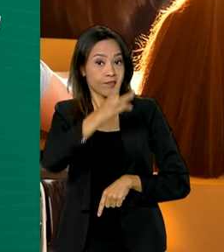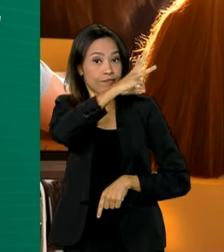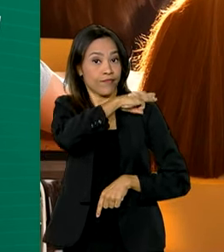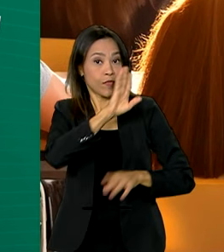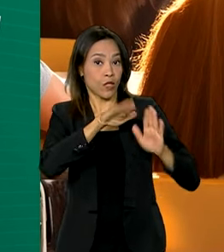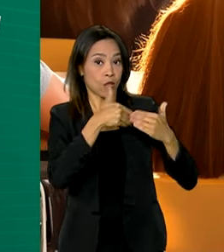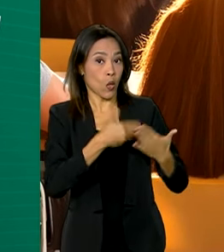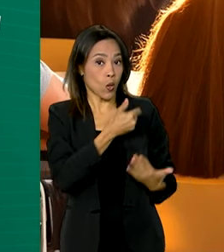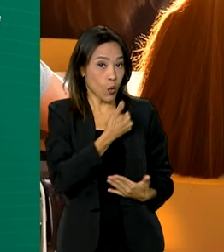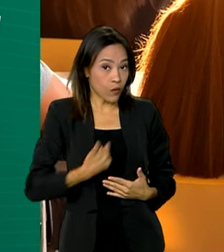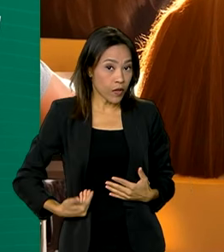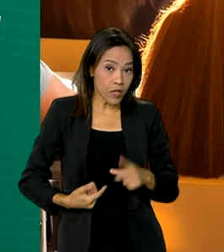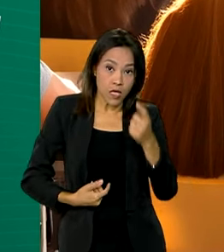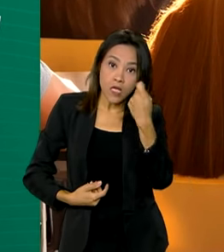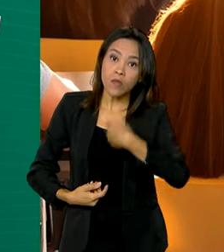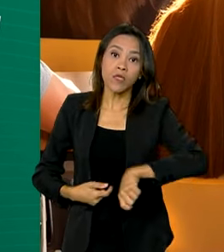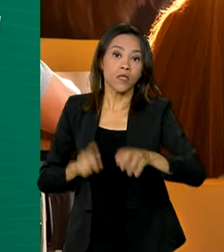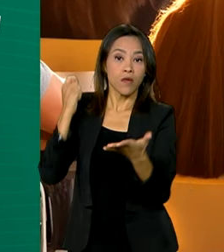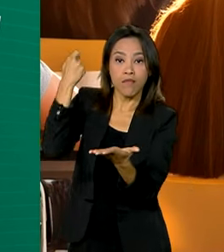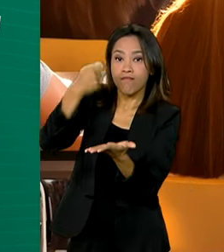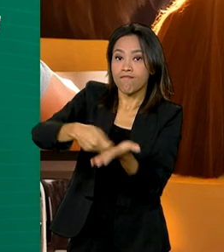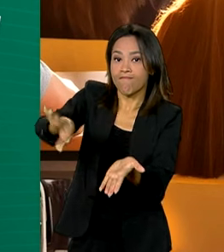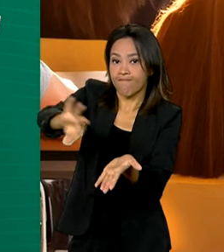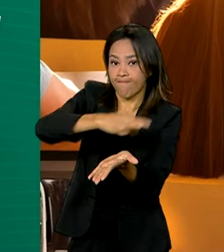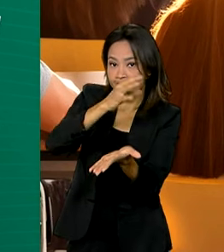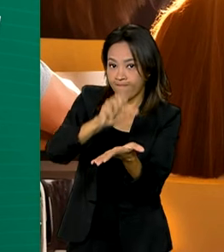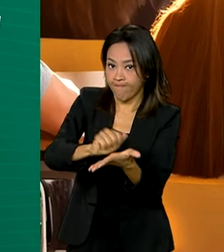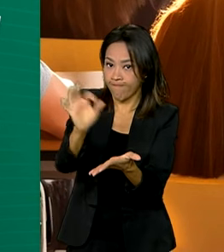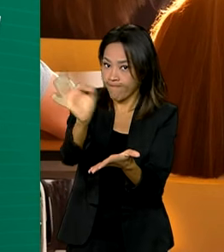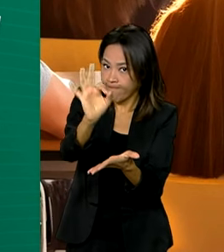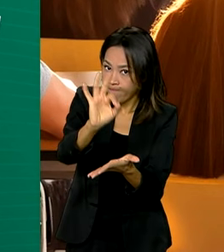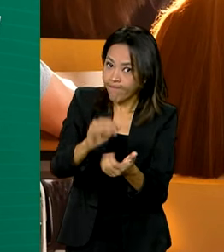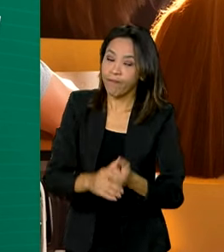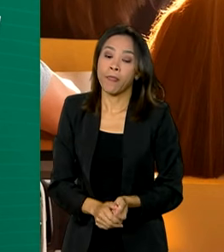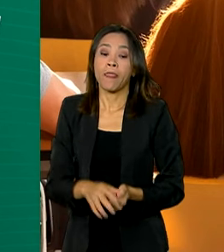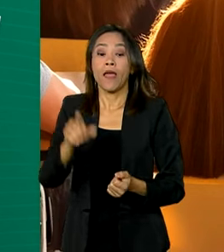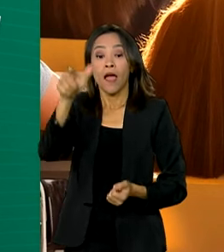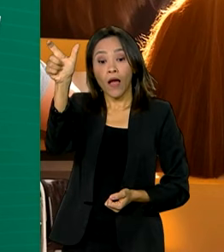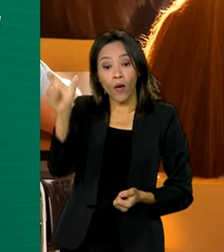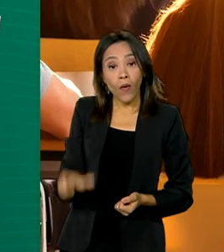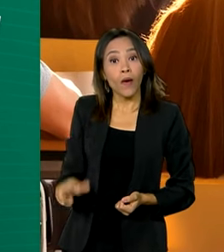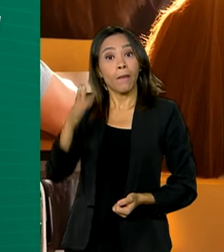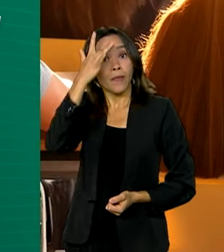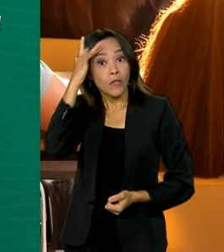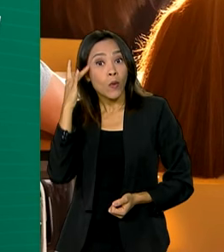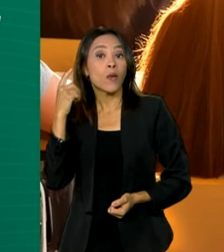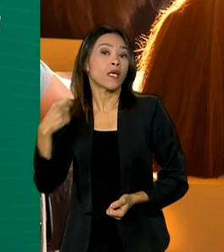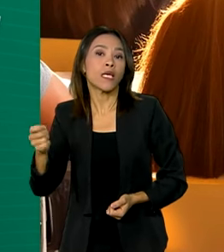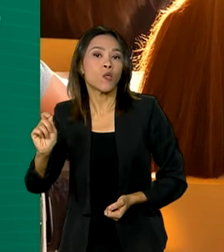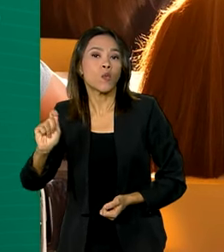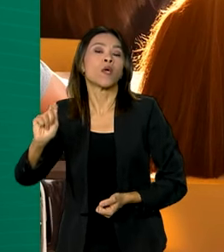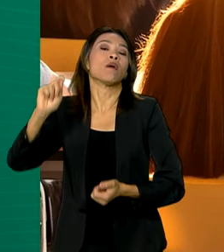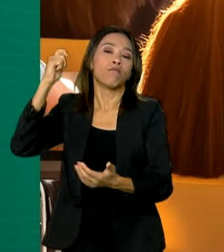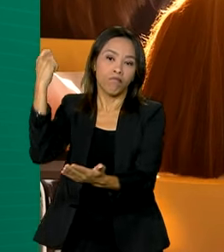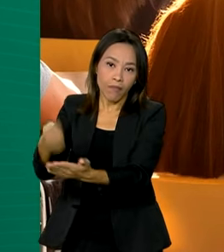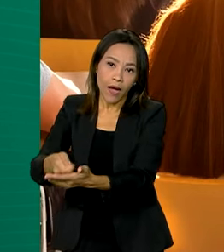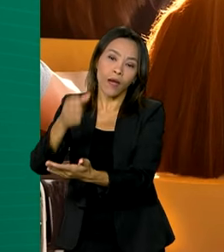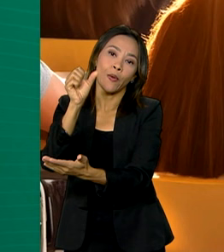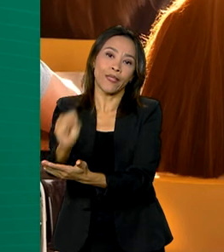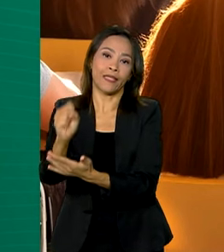pública não paga a inscrição para o candidato que não é exento a taxa é de R